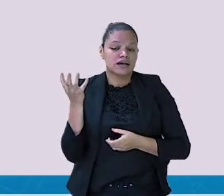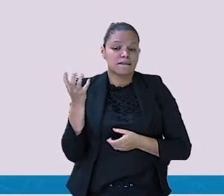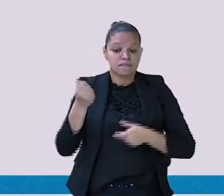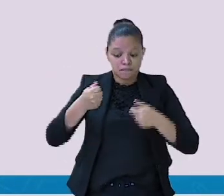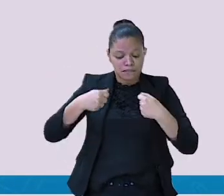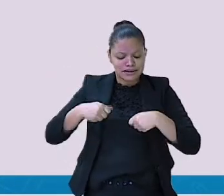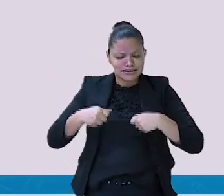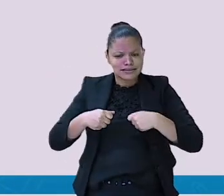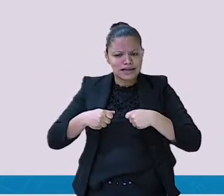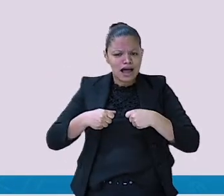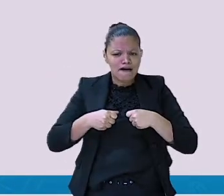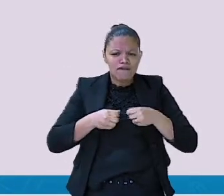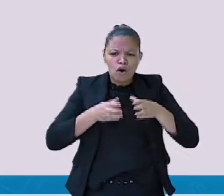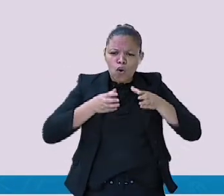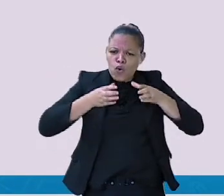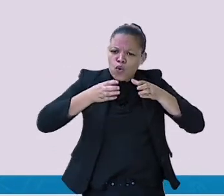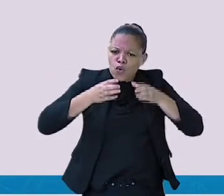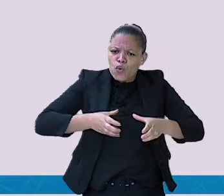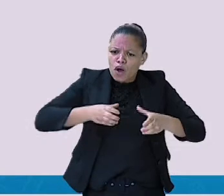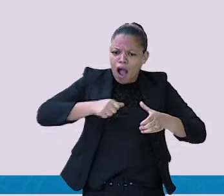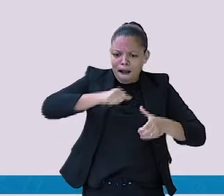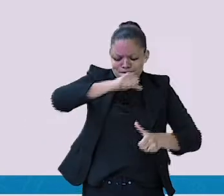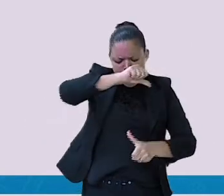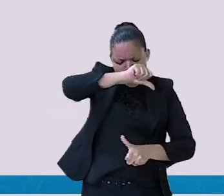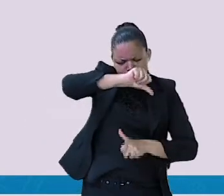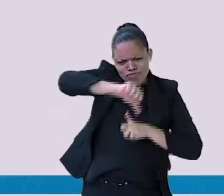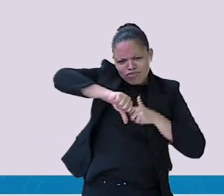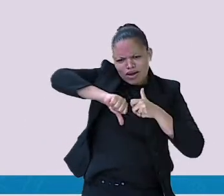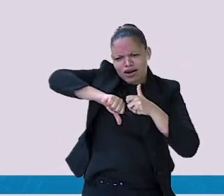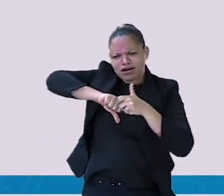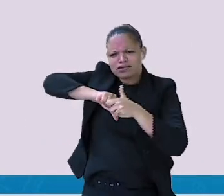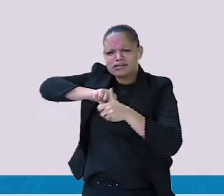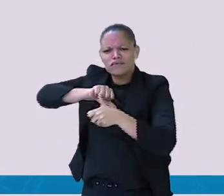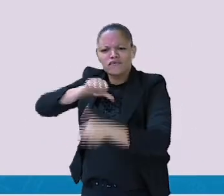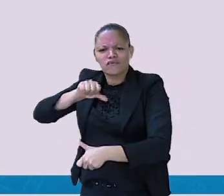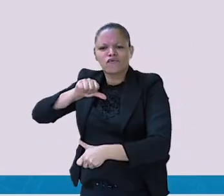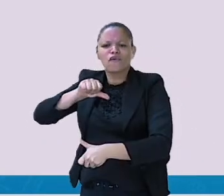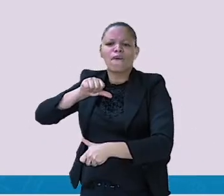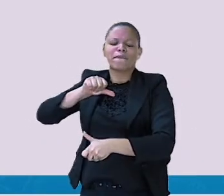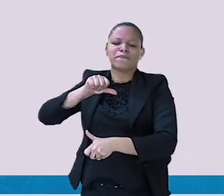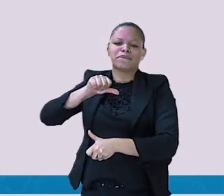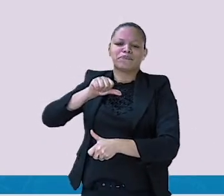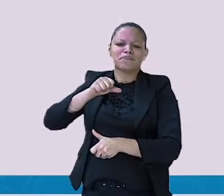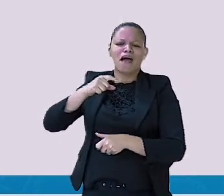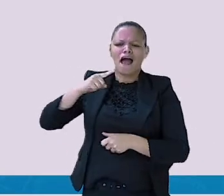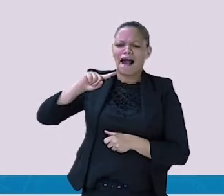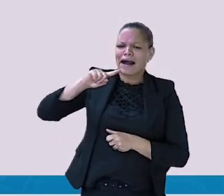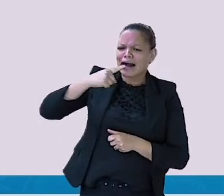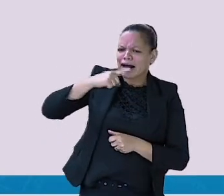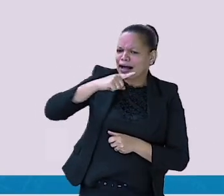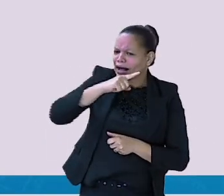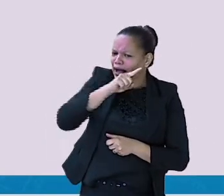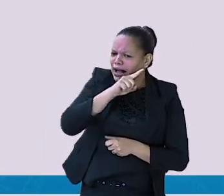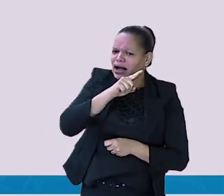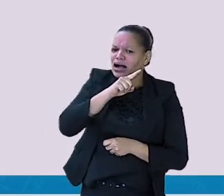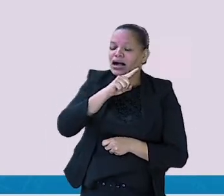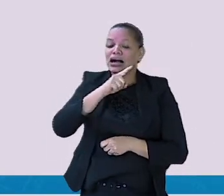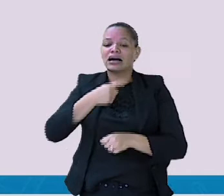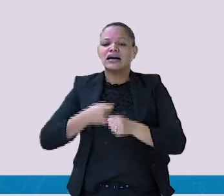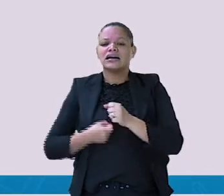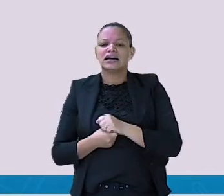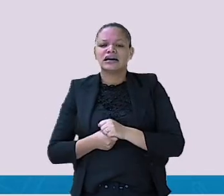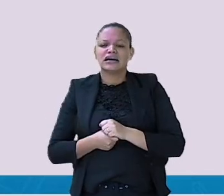transformar o caldo em melado e rapadura, tinha sua capela, casa para os proprietários e